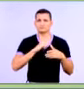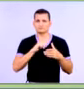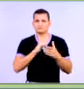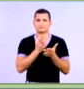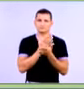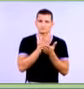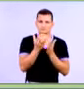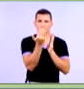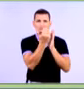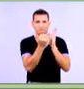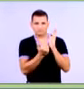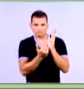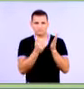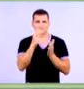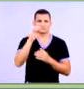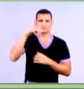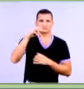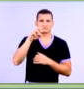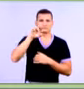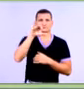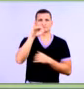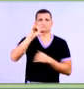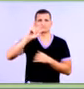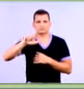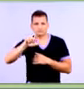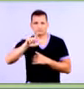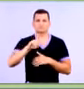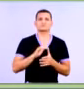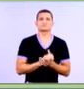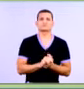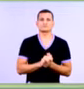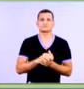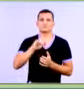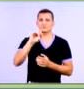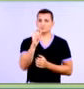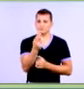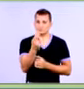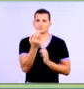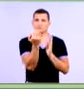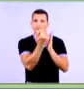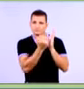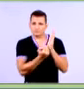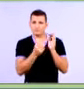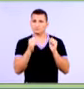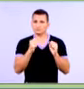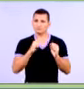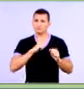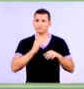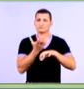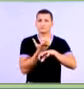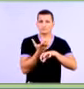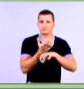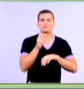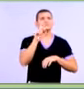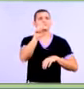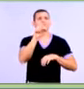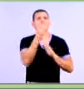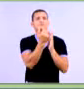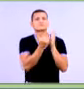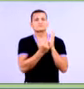existem listas comerciais e assim por diante. Ou então, a minha lista pode ter disciplina. O que é uma